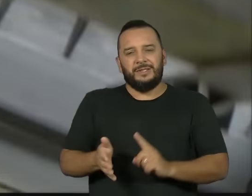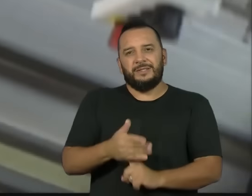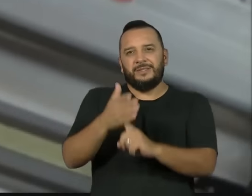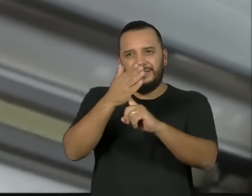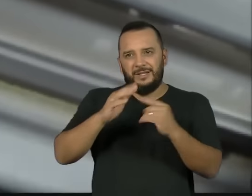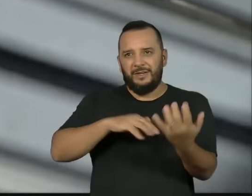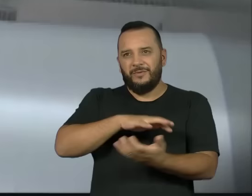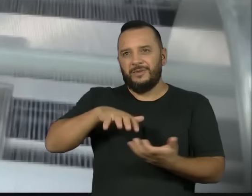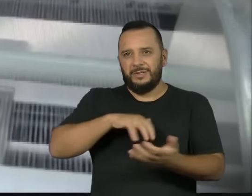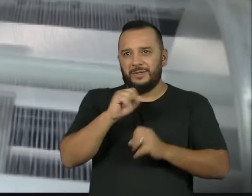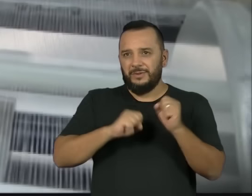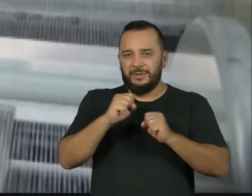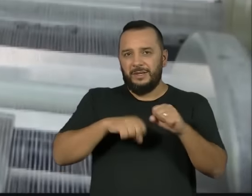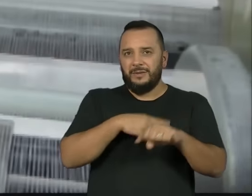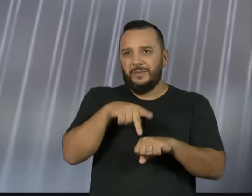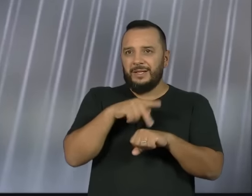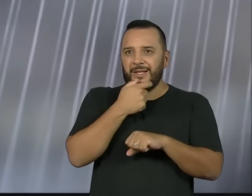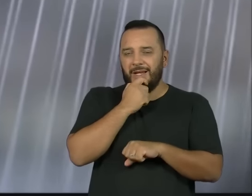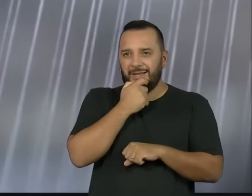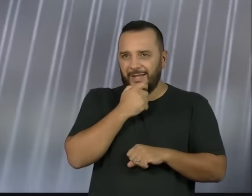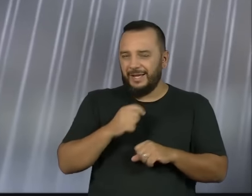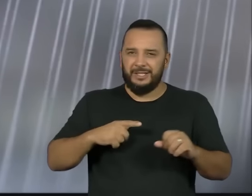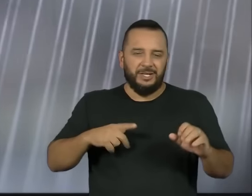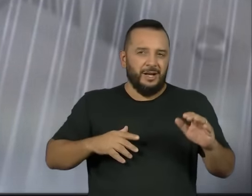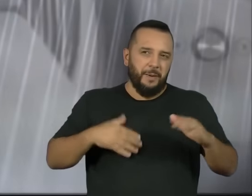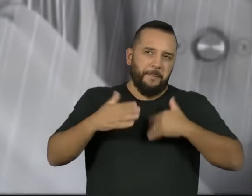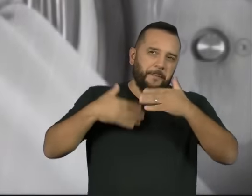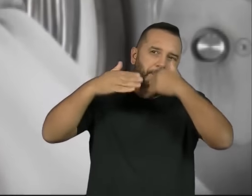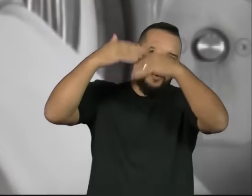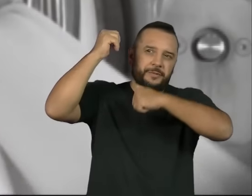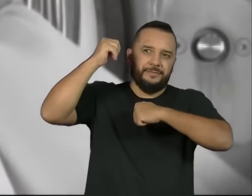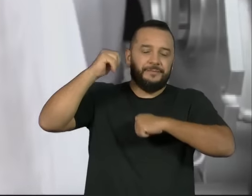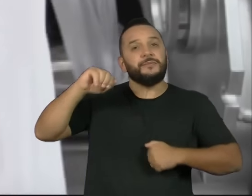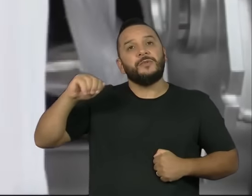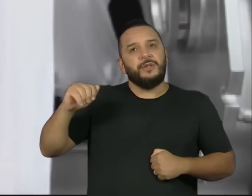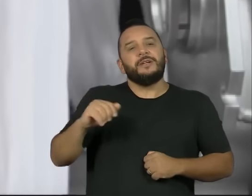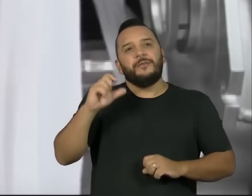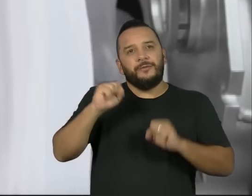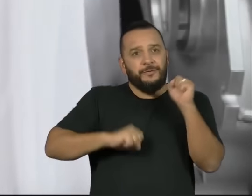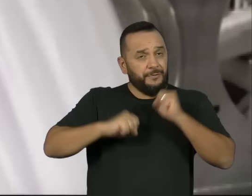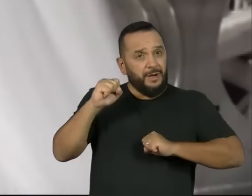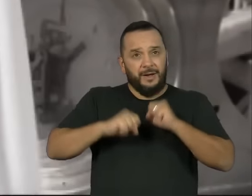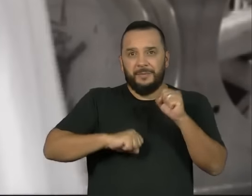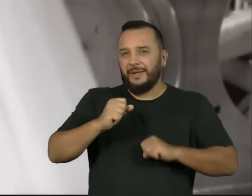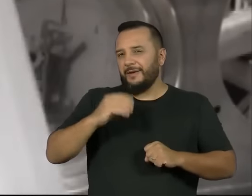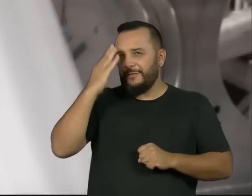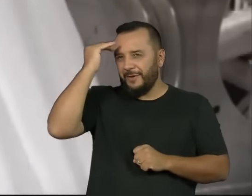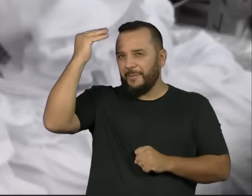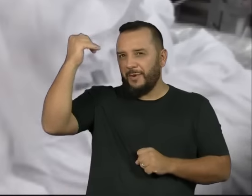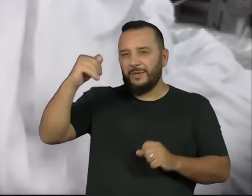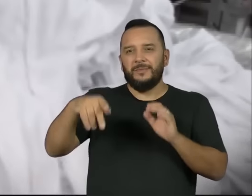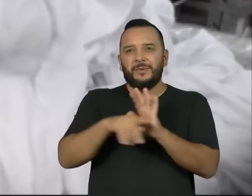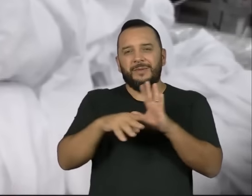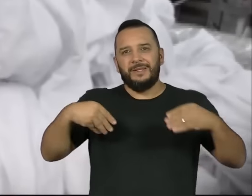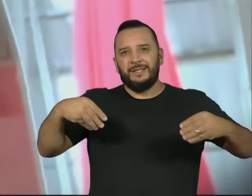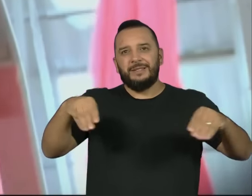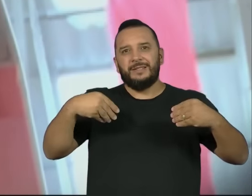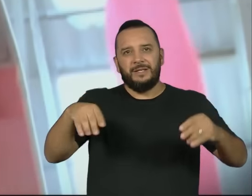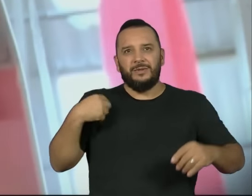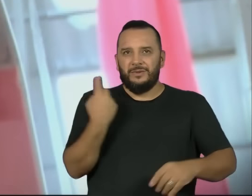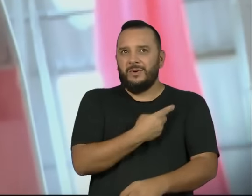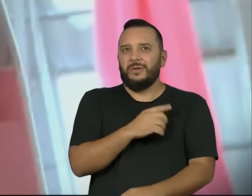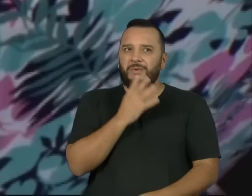Revolução Industrial na Inglaterra que possibilitaram a ampliação da produção e popularização da tecelagem como a conhecemos